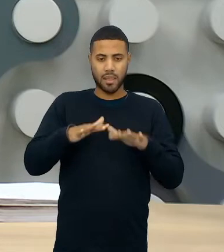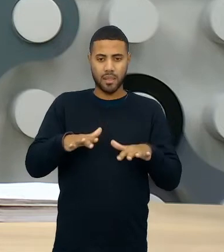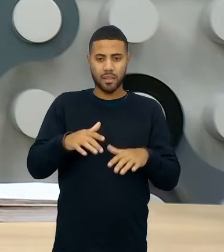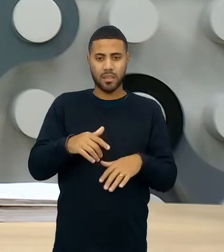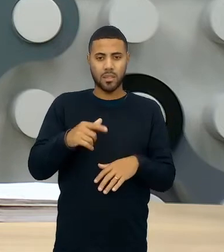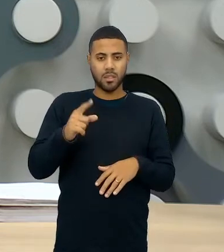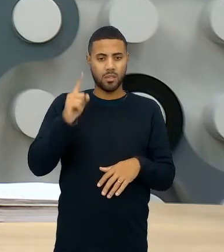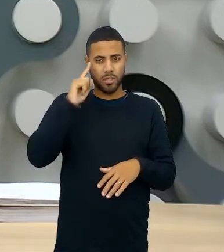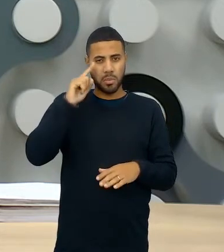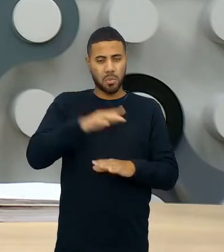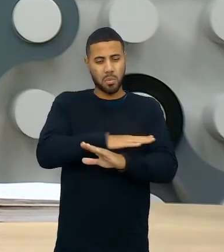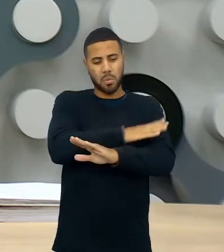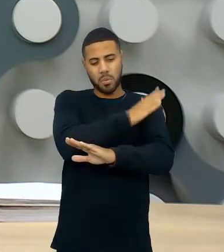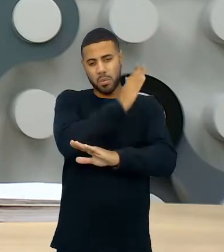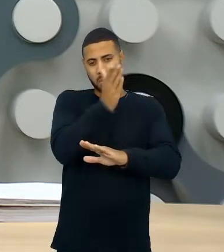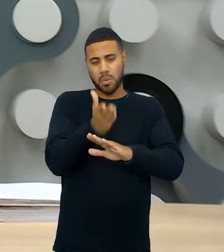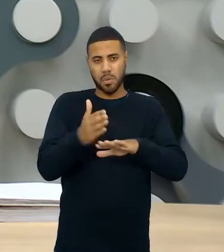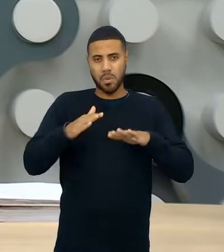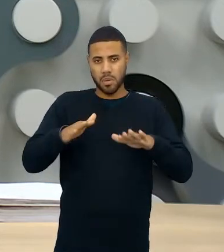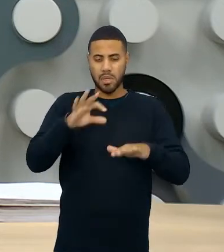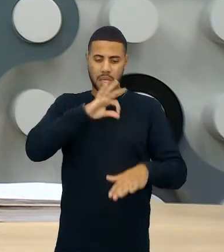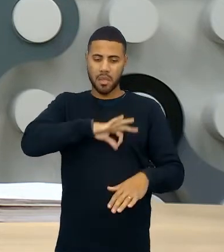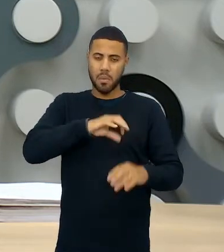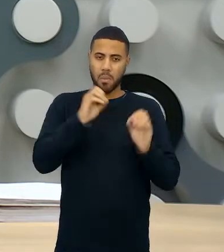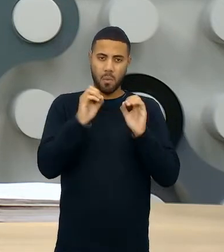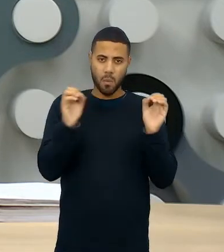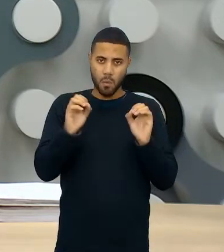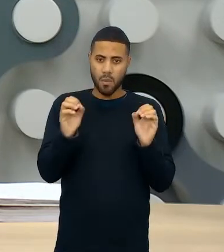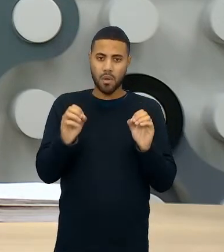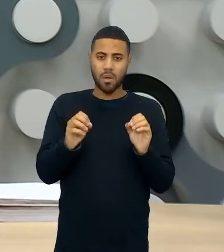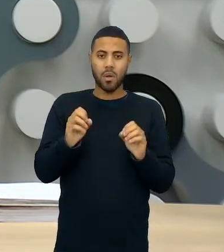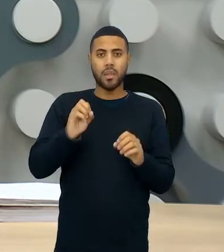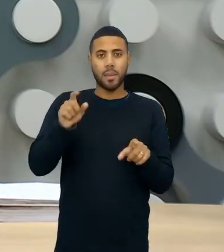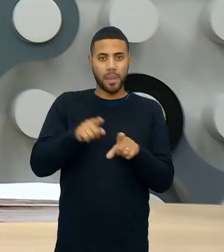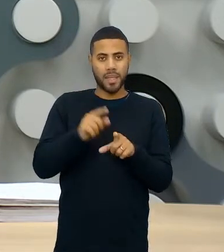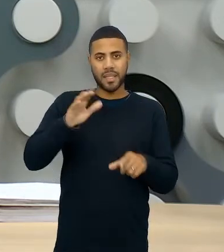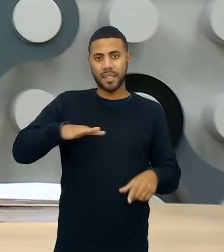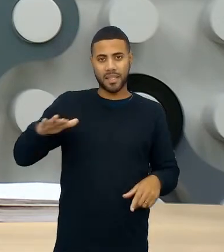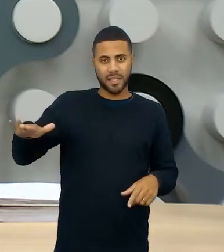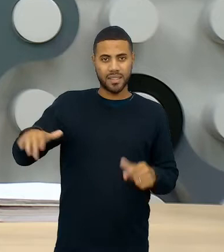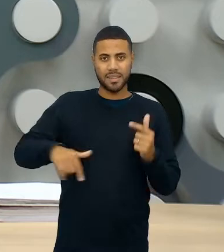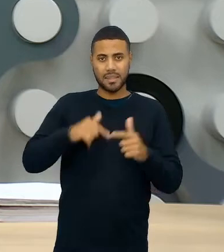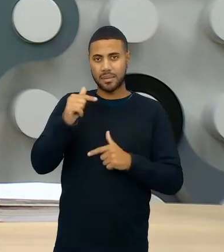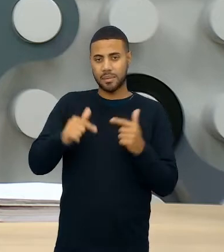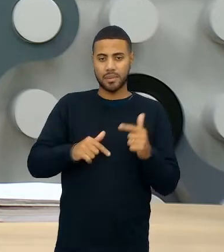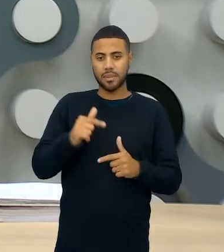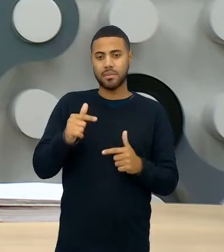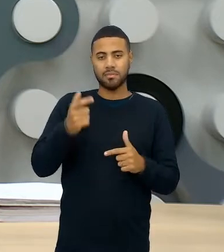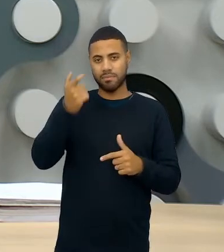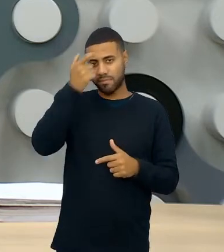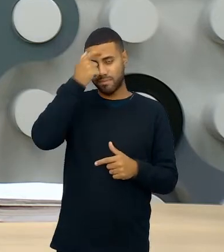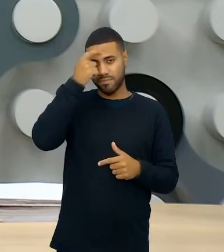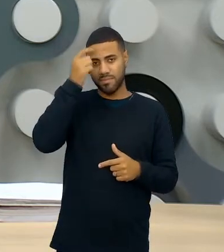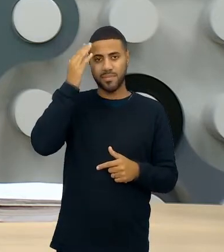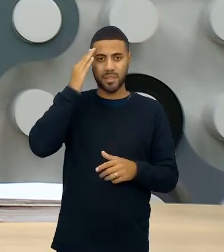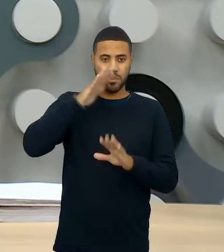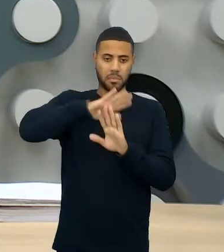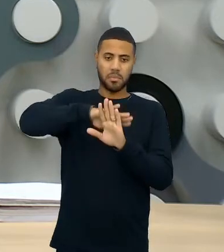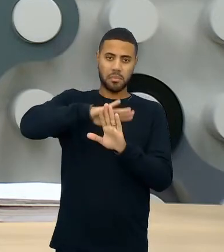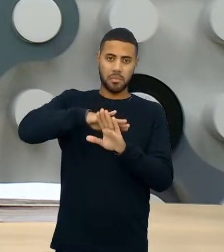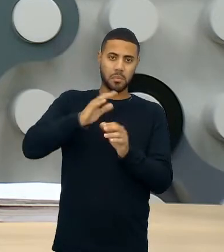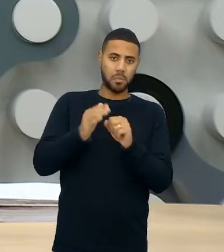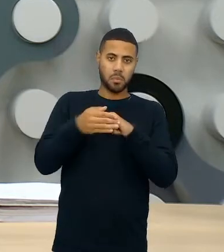trabalham em condições análogas à escravidão, utilizam trabalho de crianças, né? Nós temos consciência disso. Então não seria